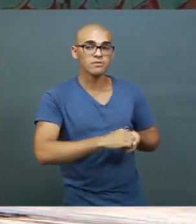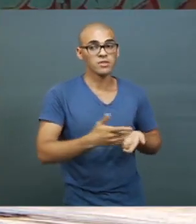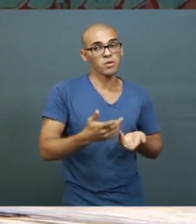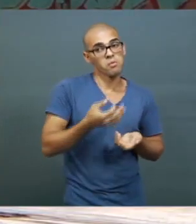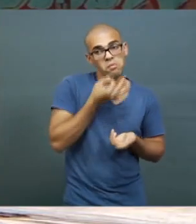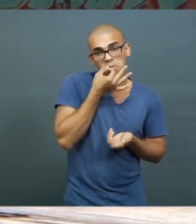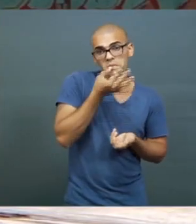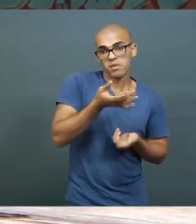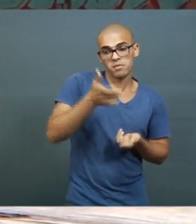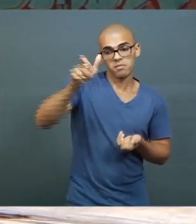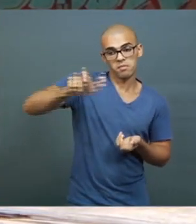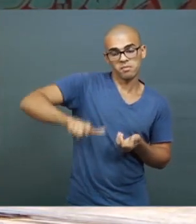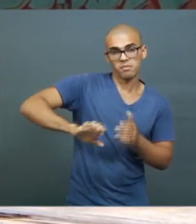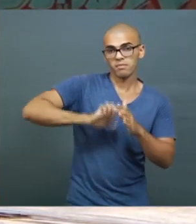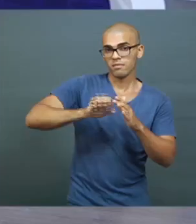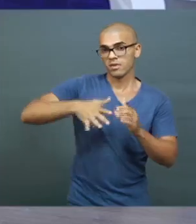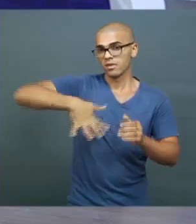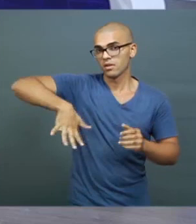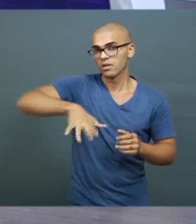dica para os empresários locais.